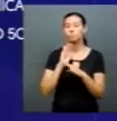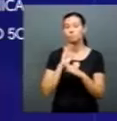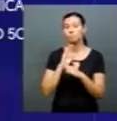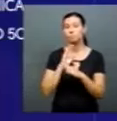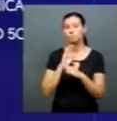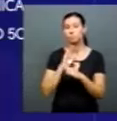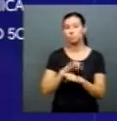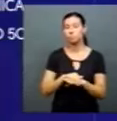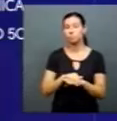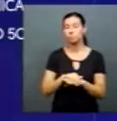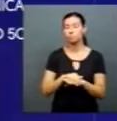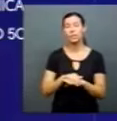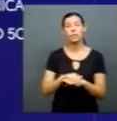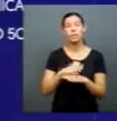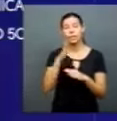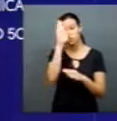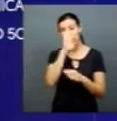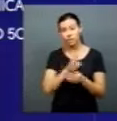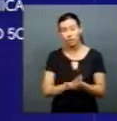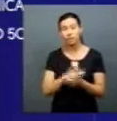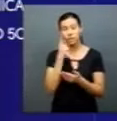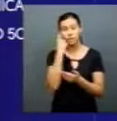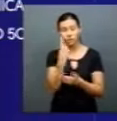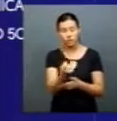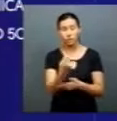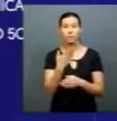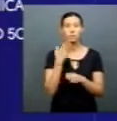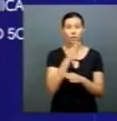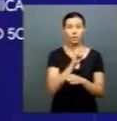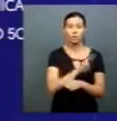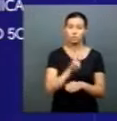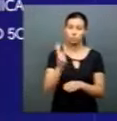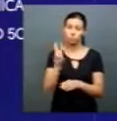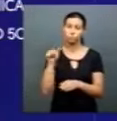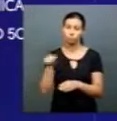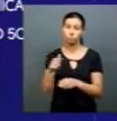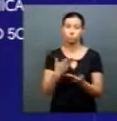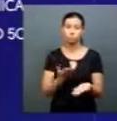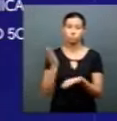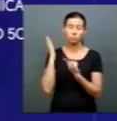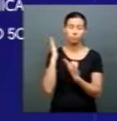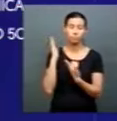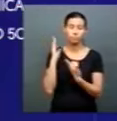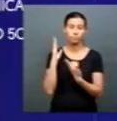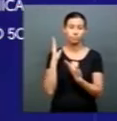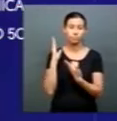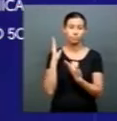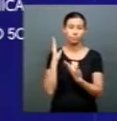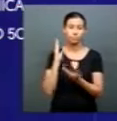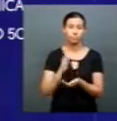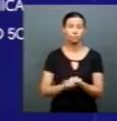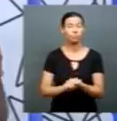Educacional. É gratuito e se você tem interesse, vá lá no site eventos.ufo.br que tem o link para inscrição.